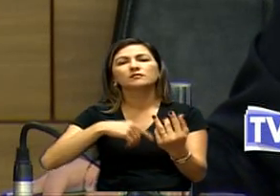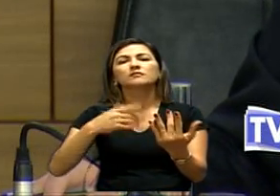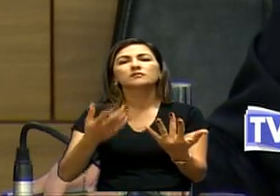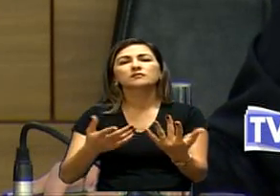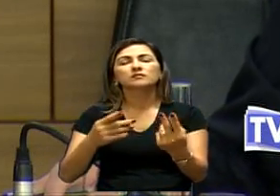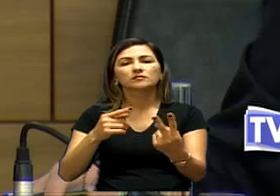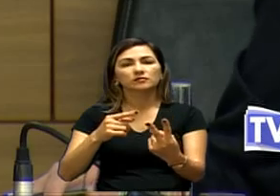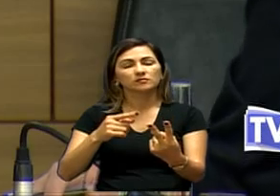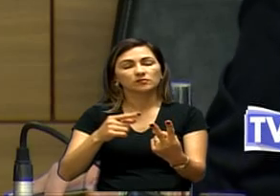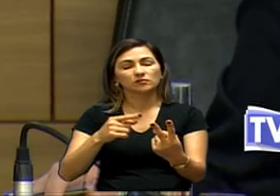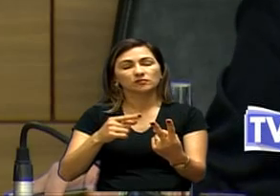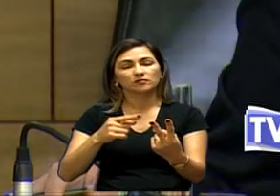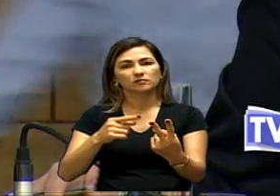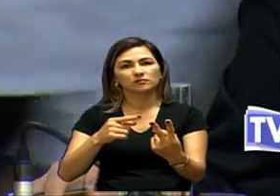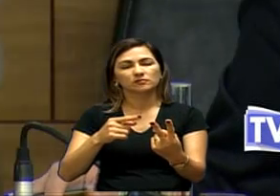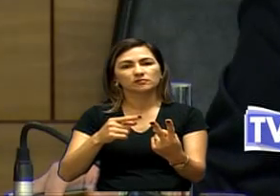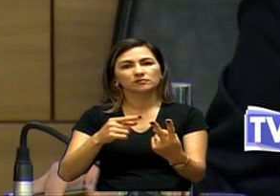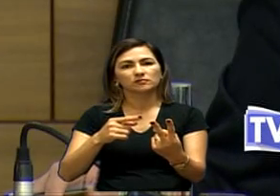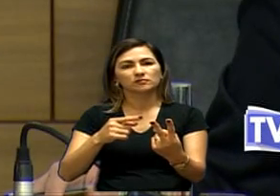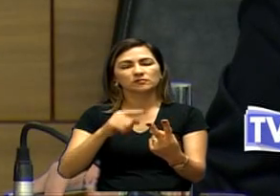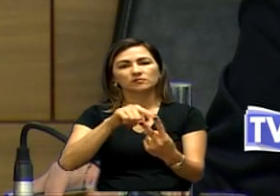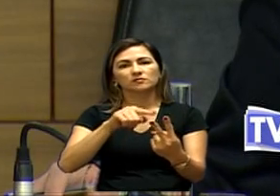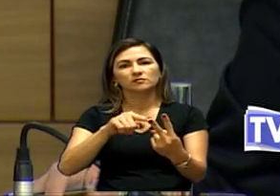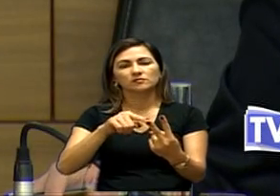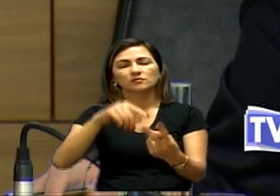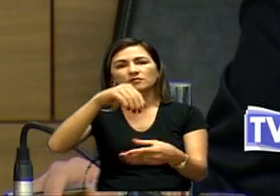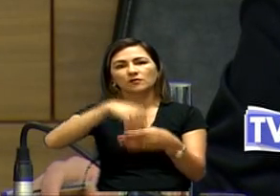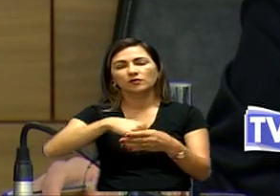Então, vamos votar em separado, então, né?